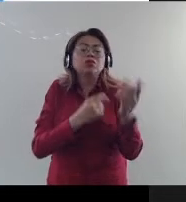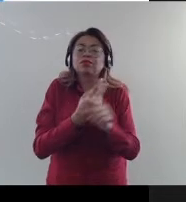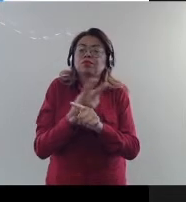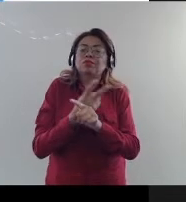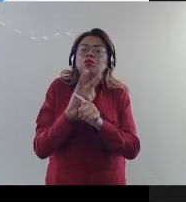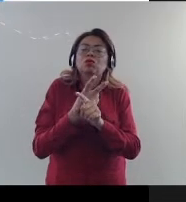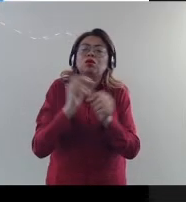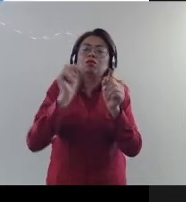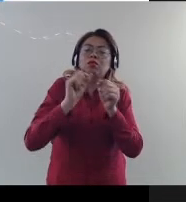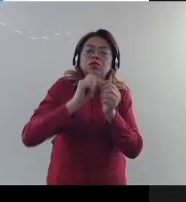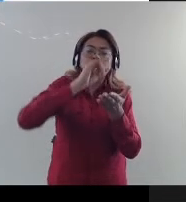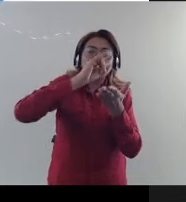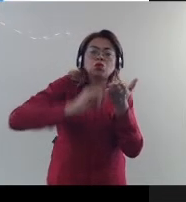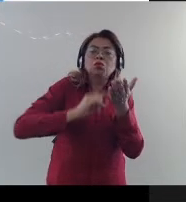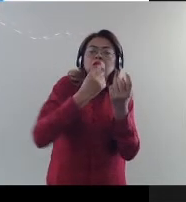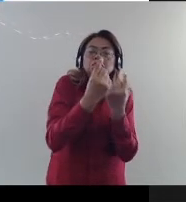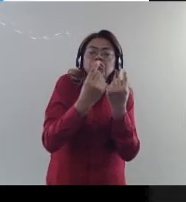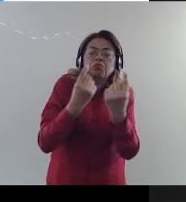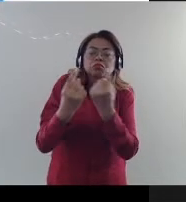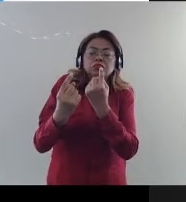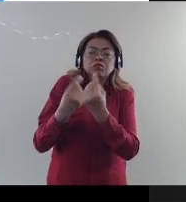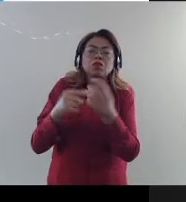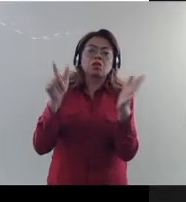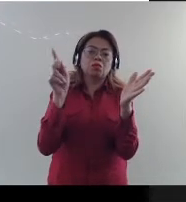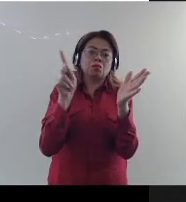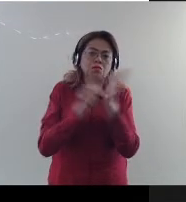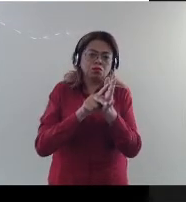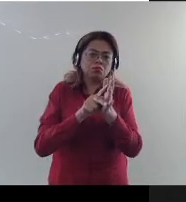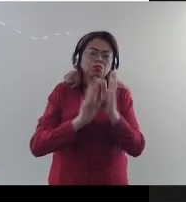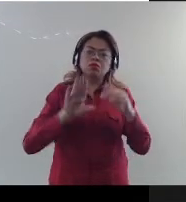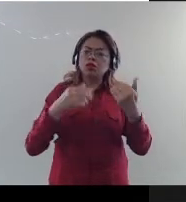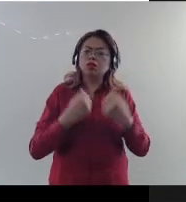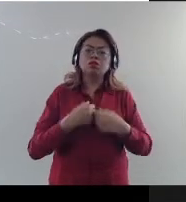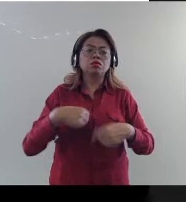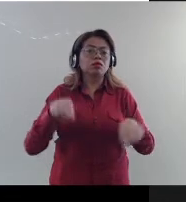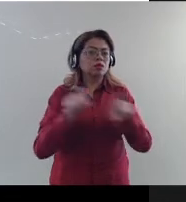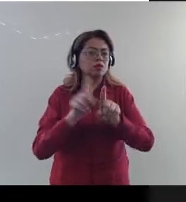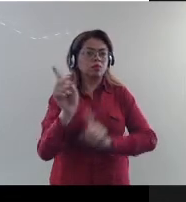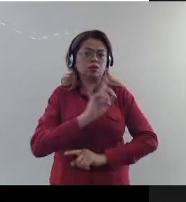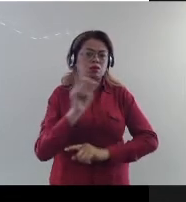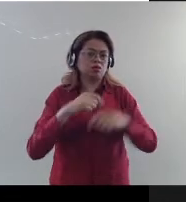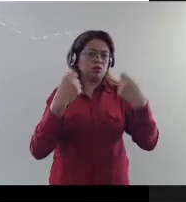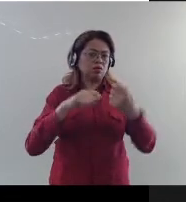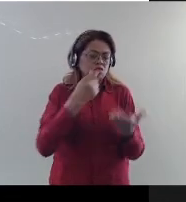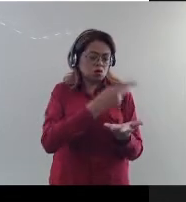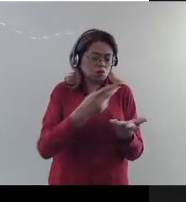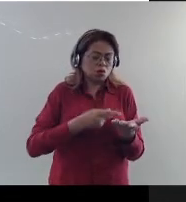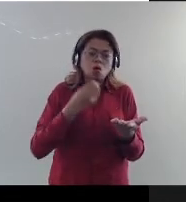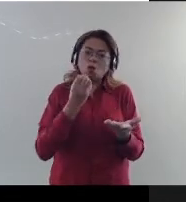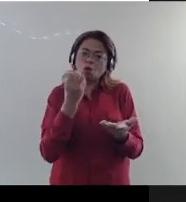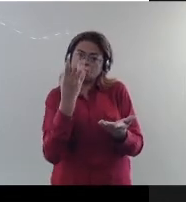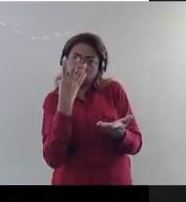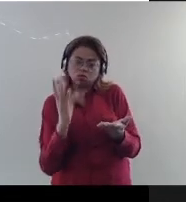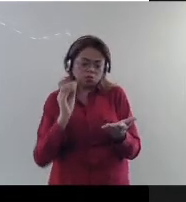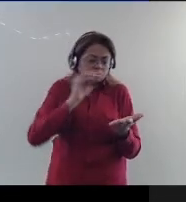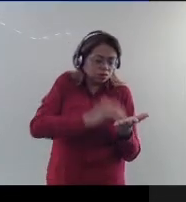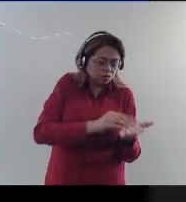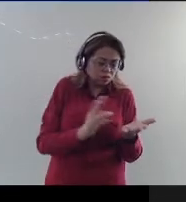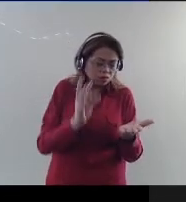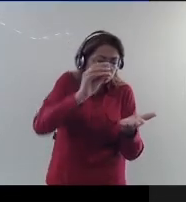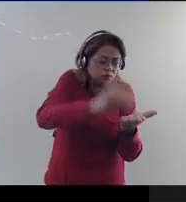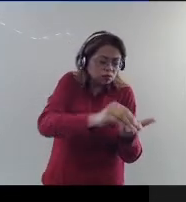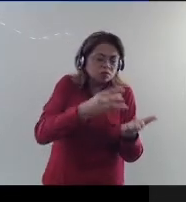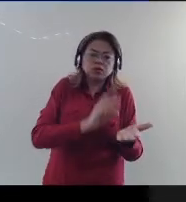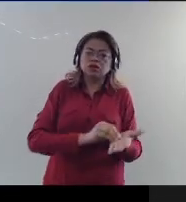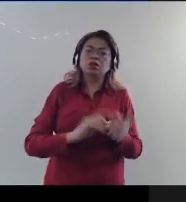cada pessoa, né? E não quer dizer também que você vai colocar figura em tudo, porque às vezes isso não fica bom, né? Então, existe uma técnica por